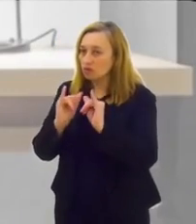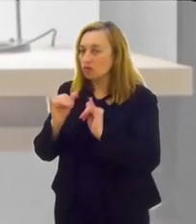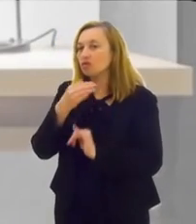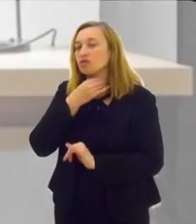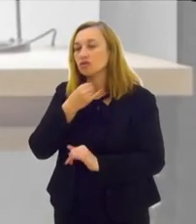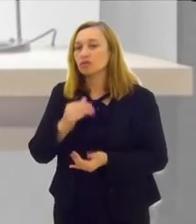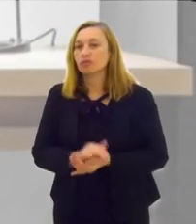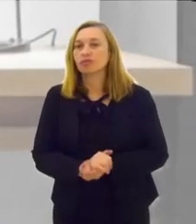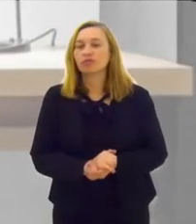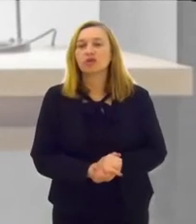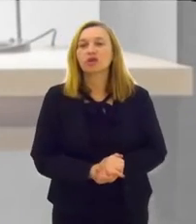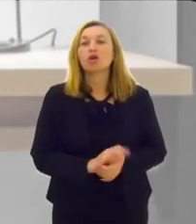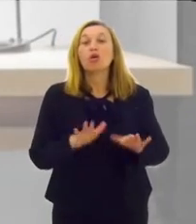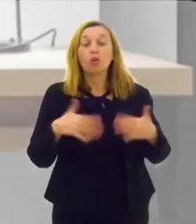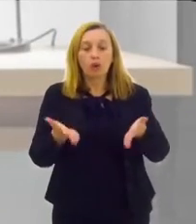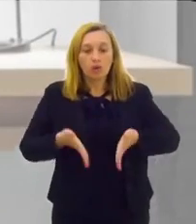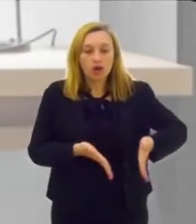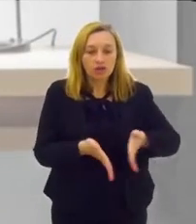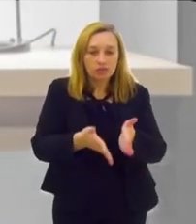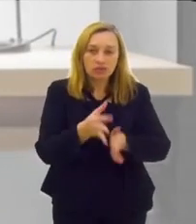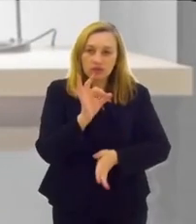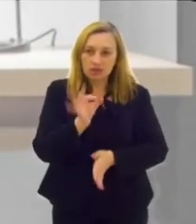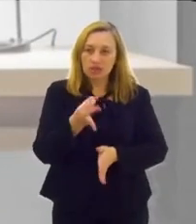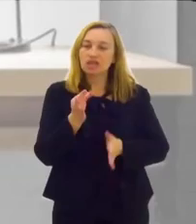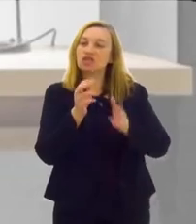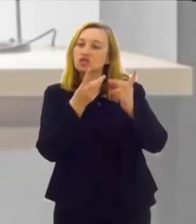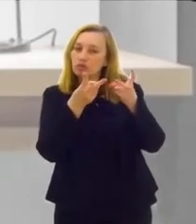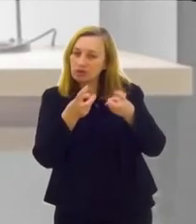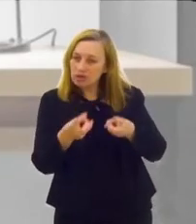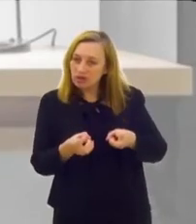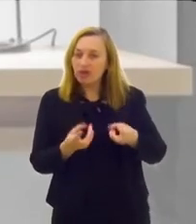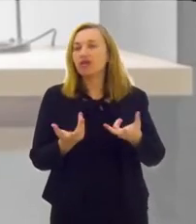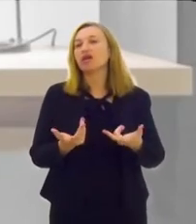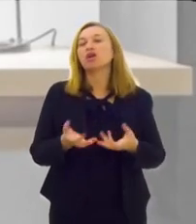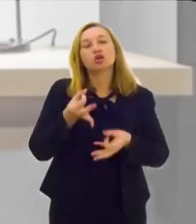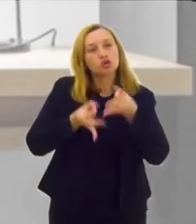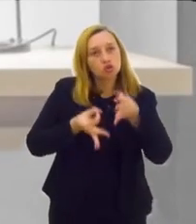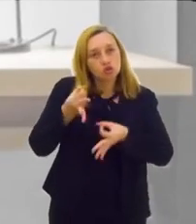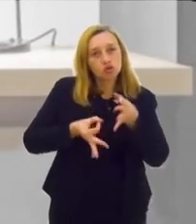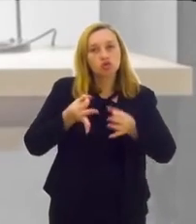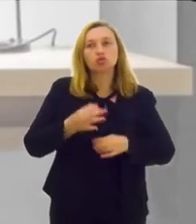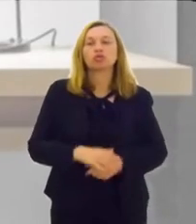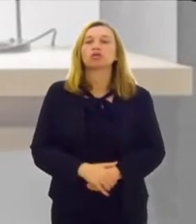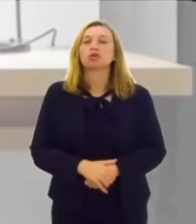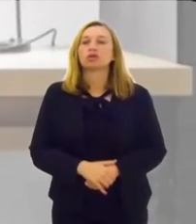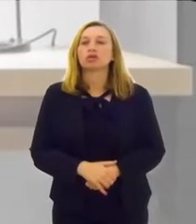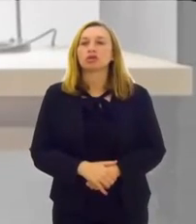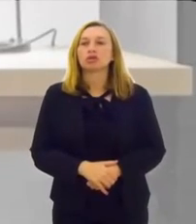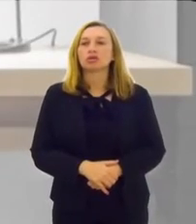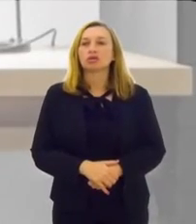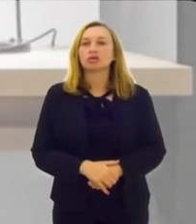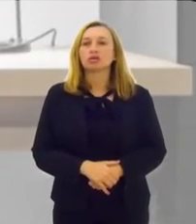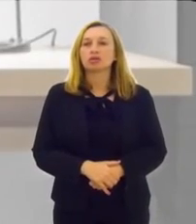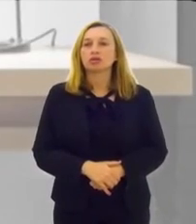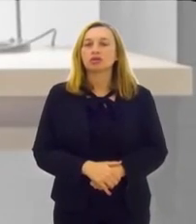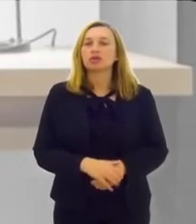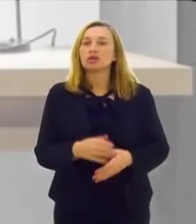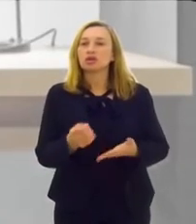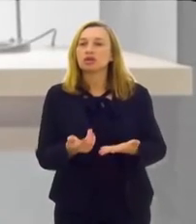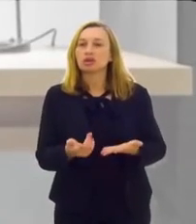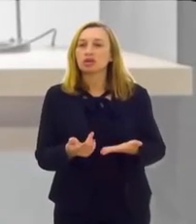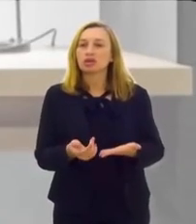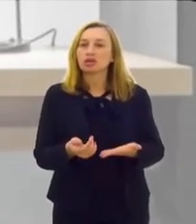nos sugere que nós consultemos, que seja verificável, que seja justo e que